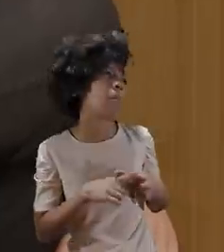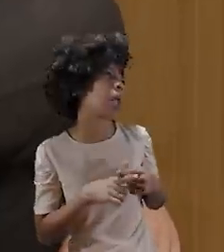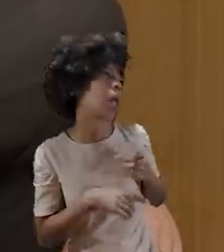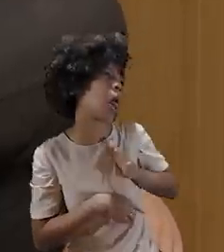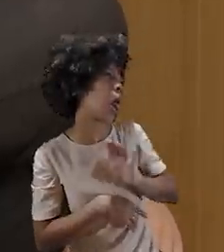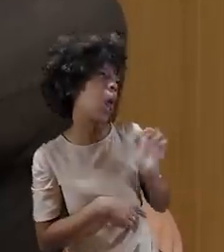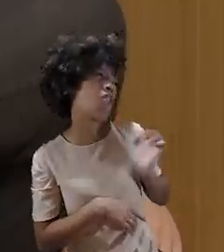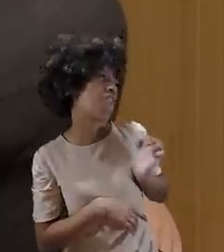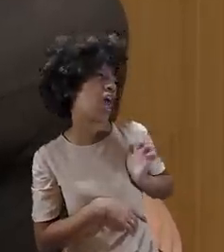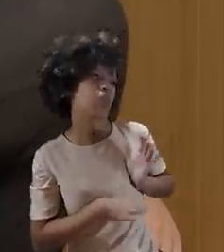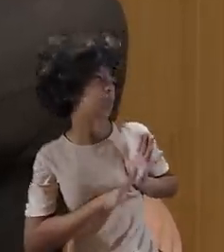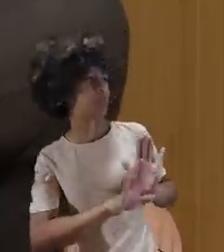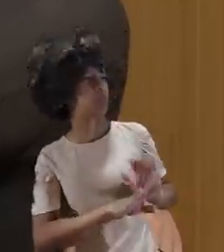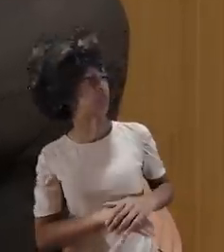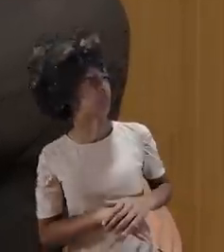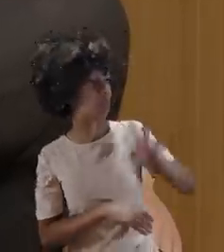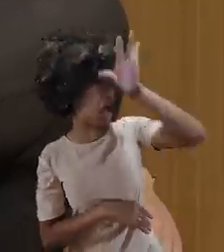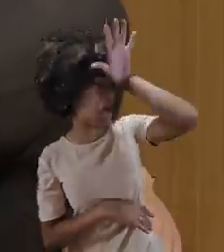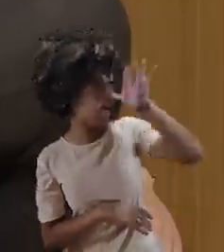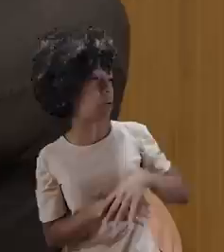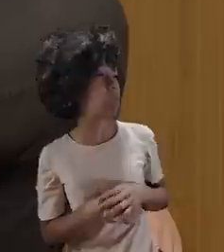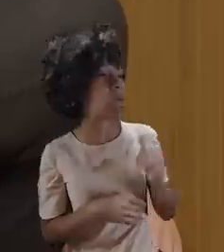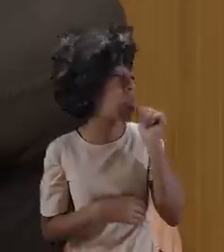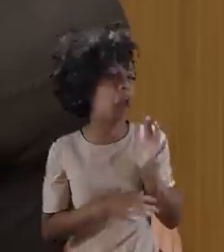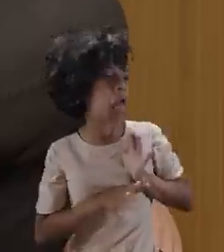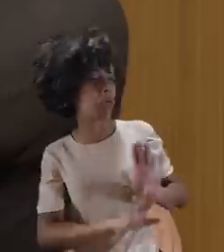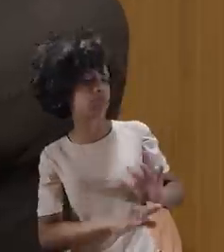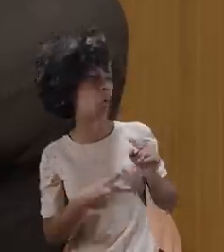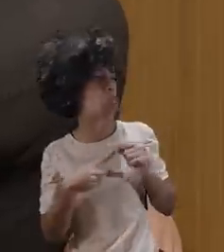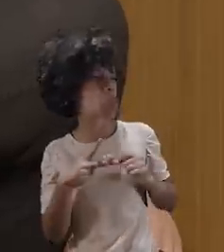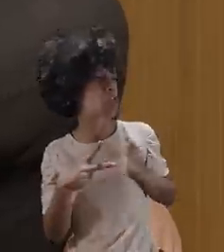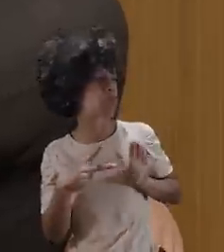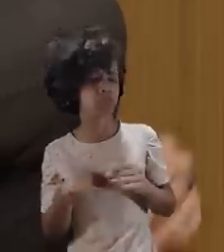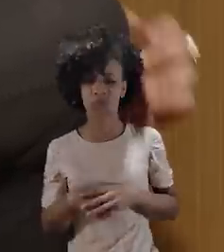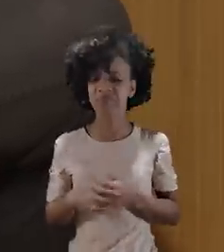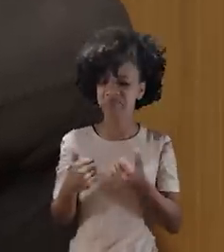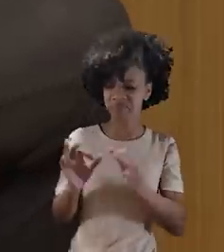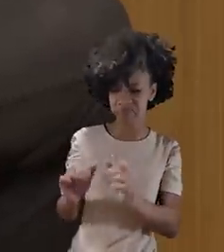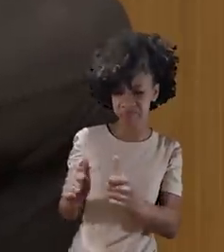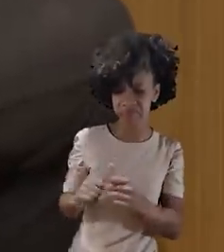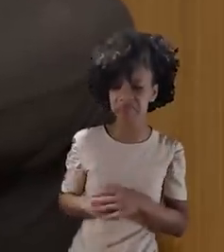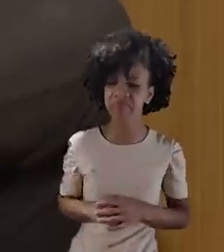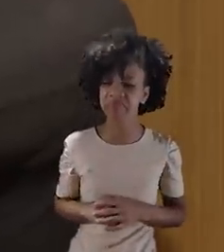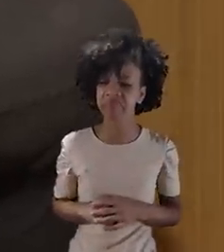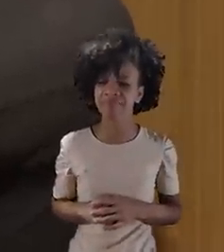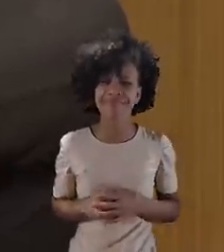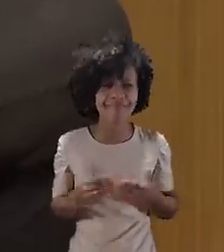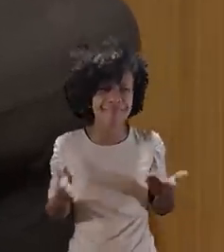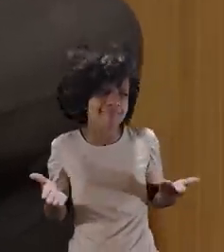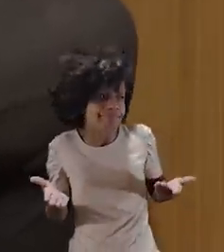corte com mano e vem com viagem com mulher feito tá certinho